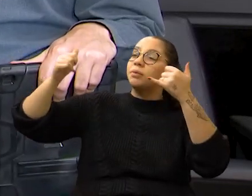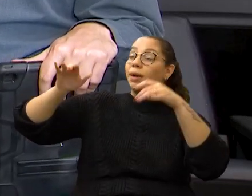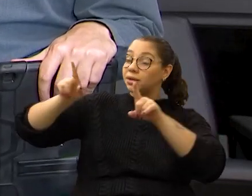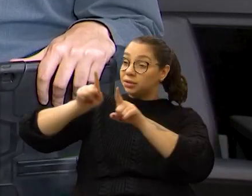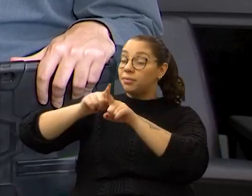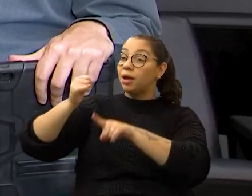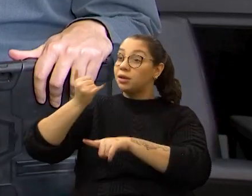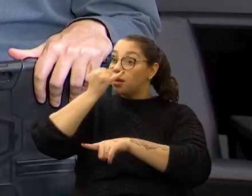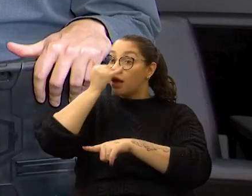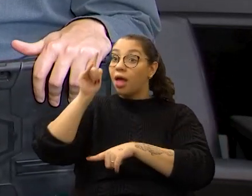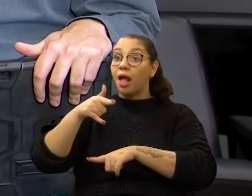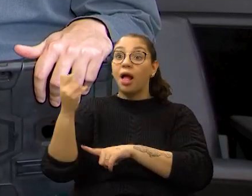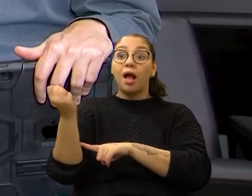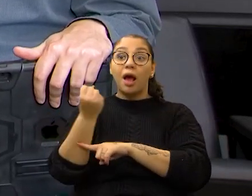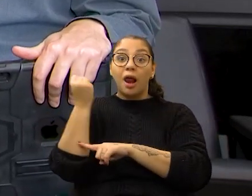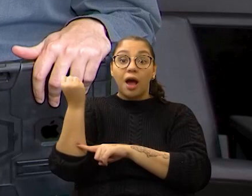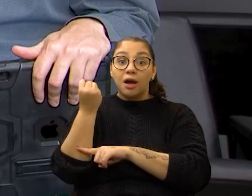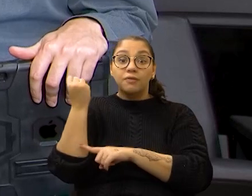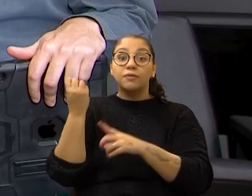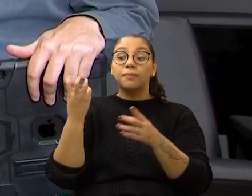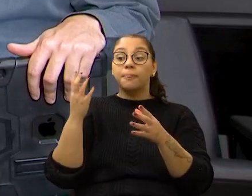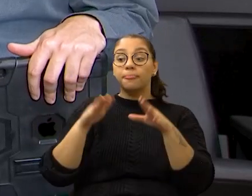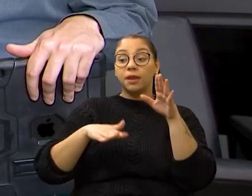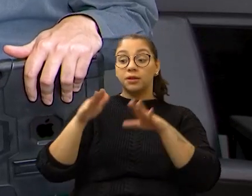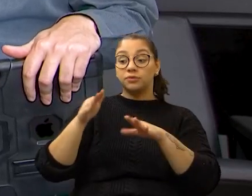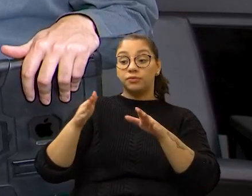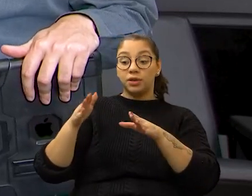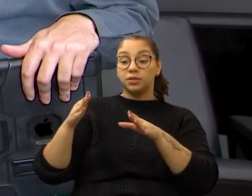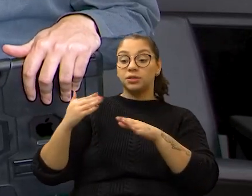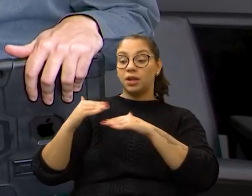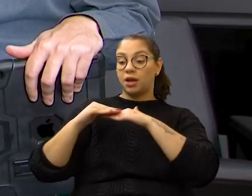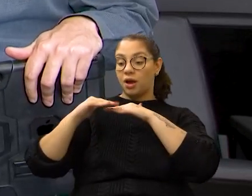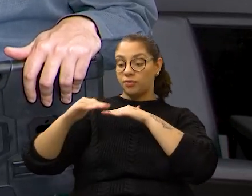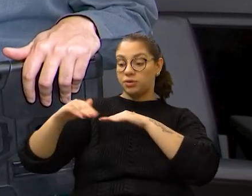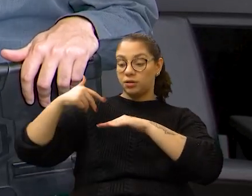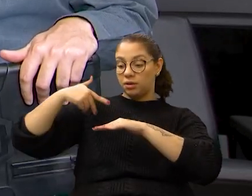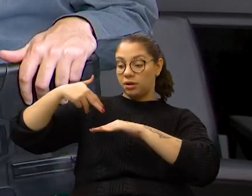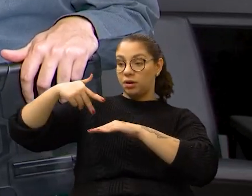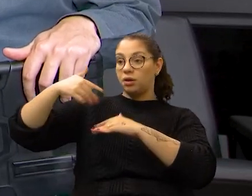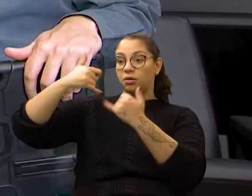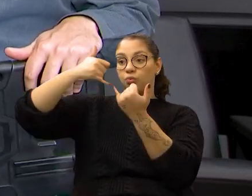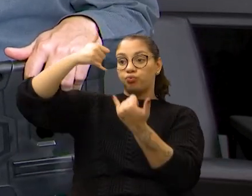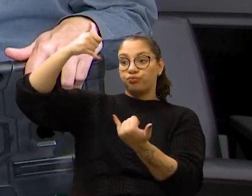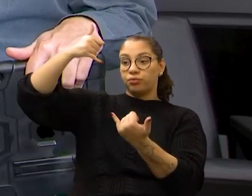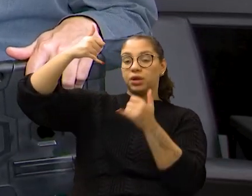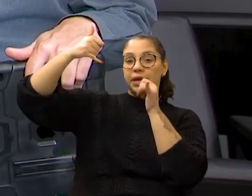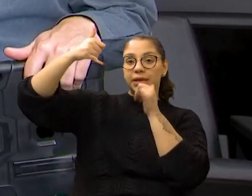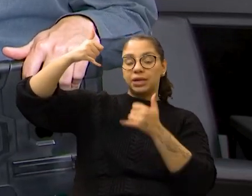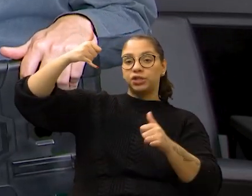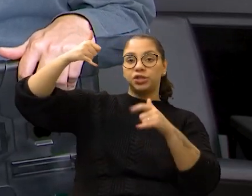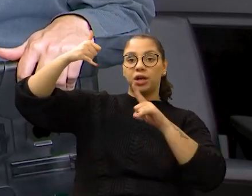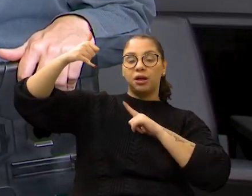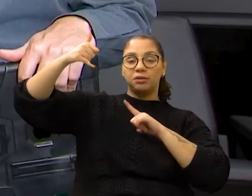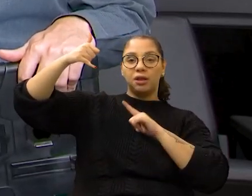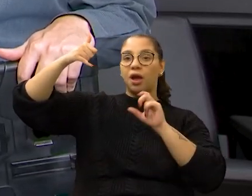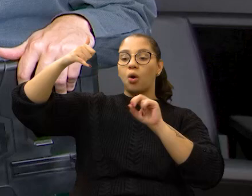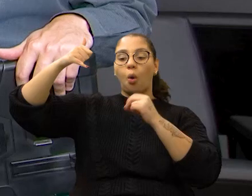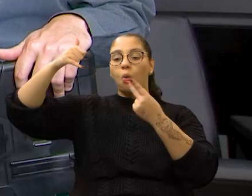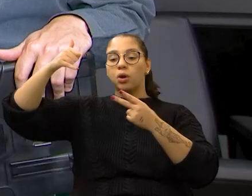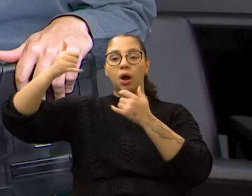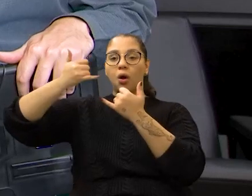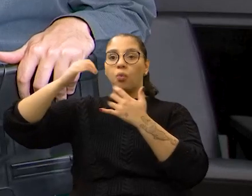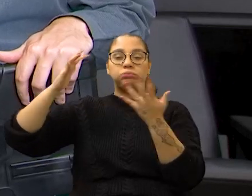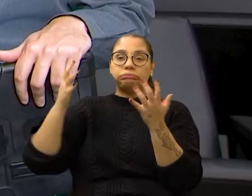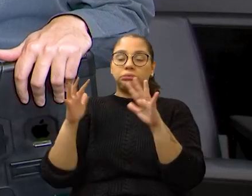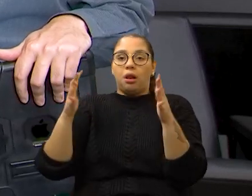mas a questão de acidente é algo muito grave. Muitas vezes a gente está passando pela calçada, tem um fio, você não sabe se esse fio está energizado, se você vai tomar um